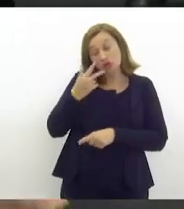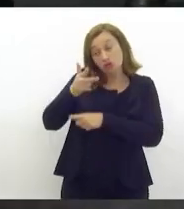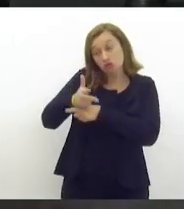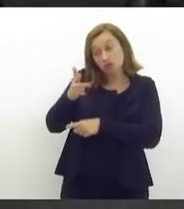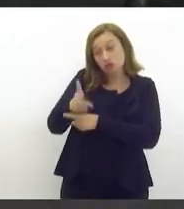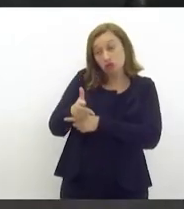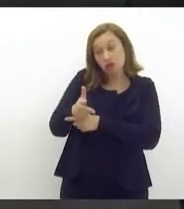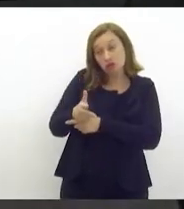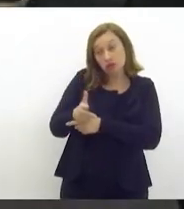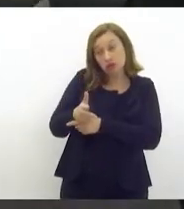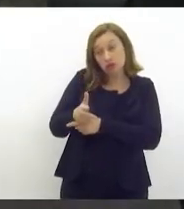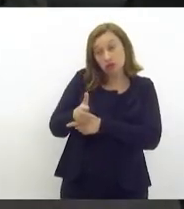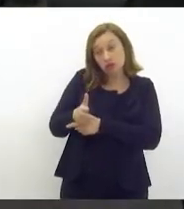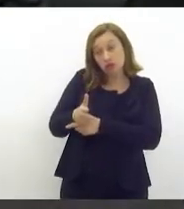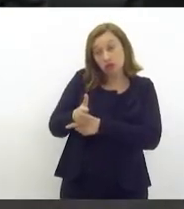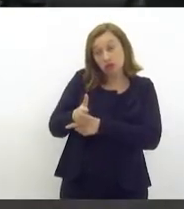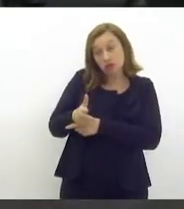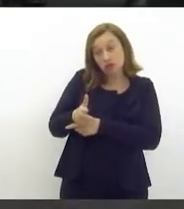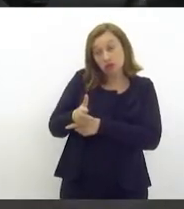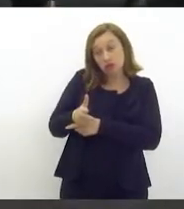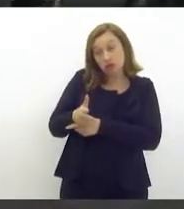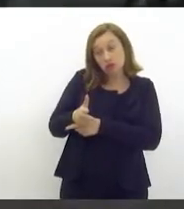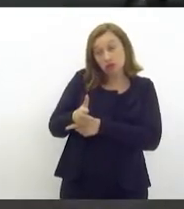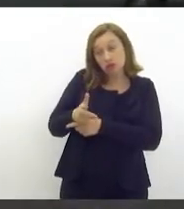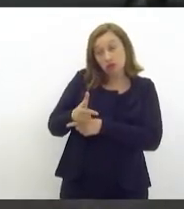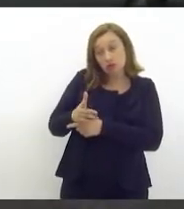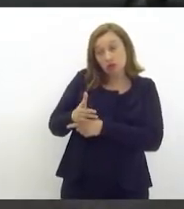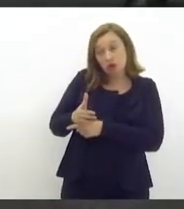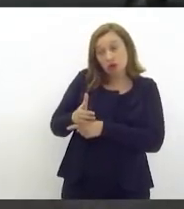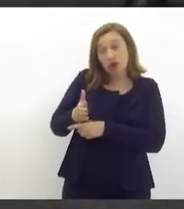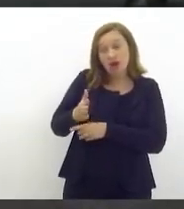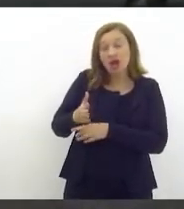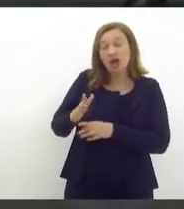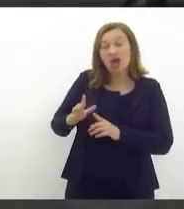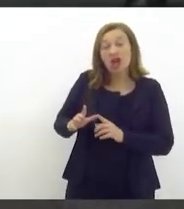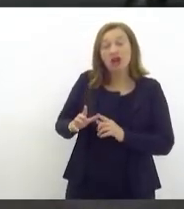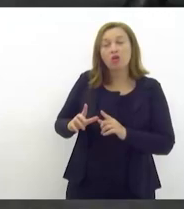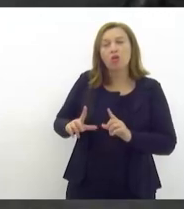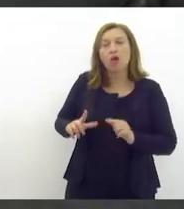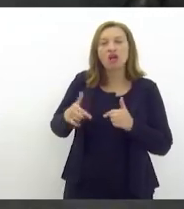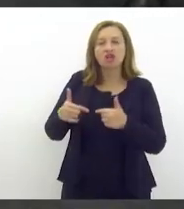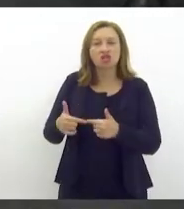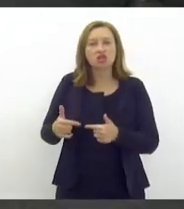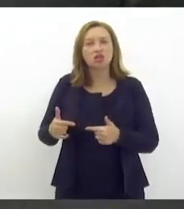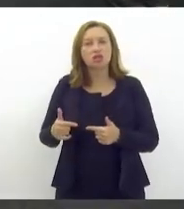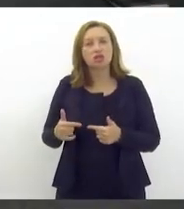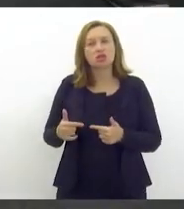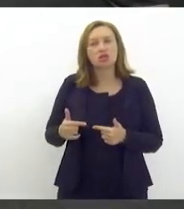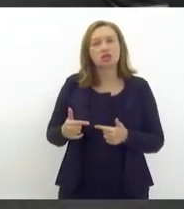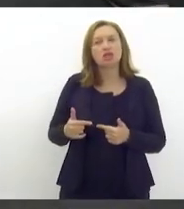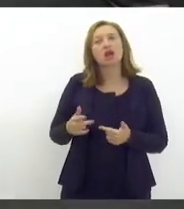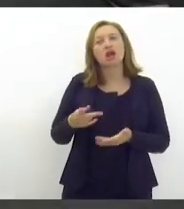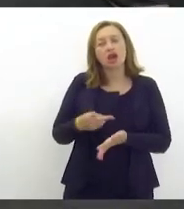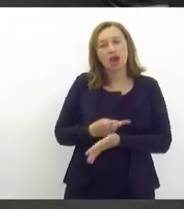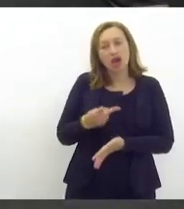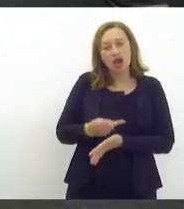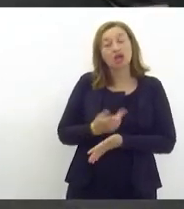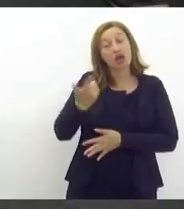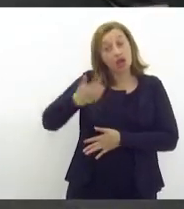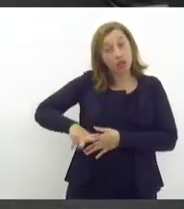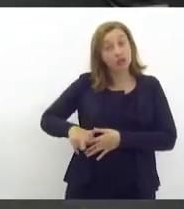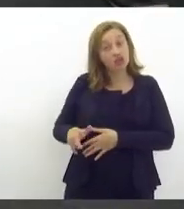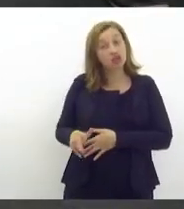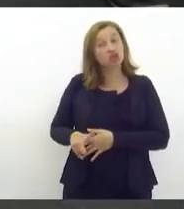vídeos, as abordagens muitas vezes têm se dado num nível já de tensão, num nível já, repito, até